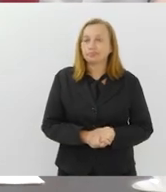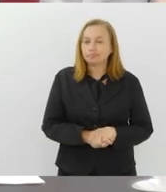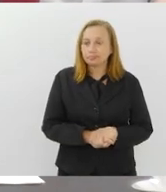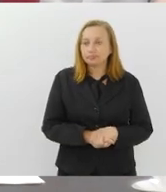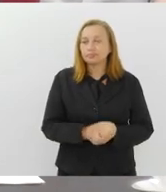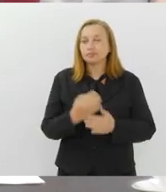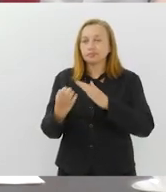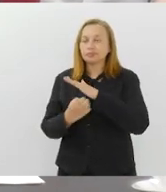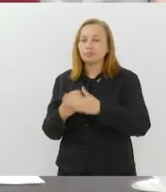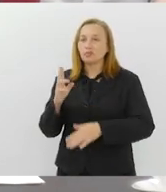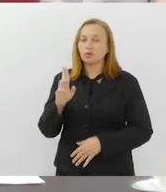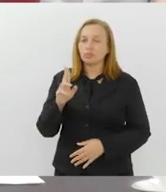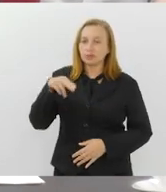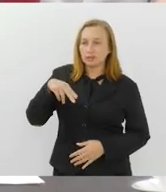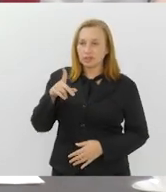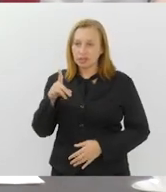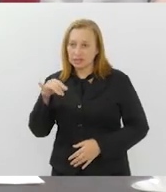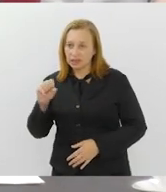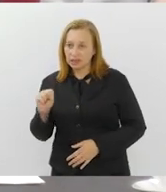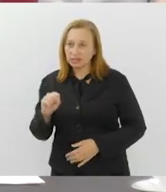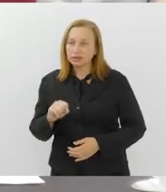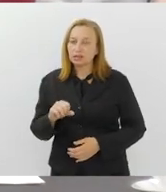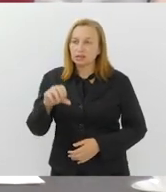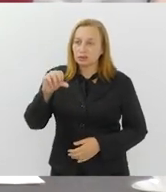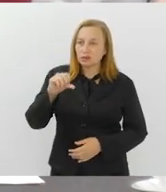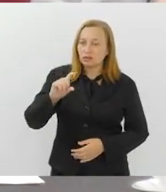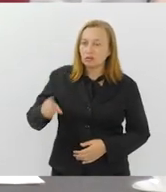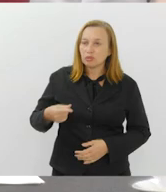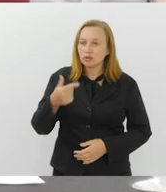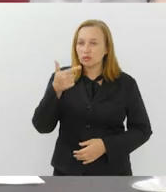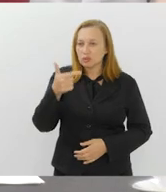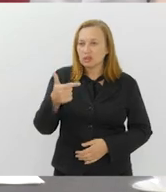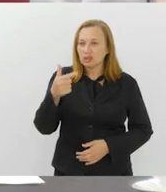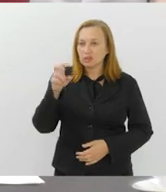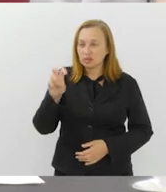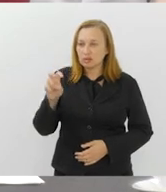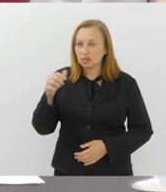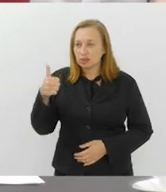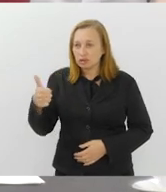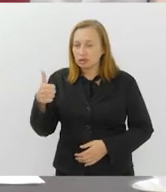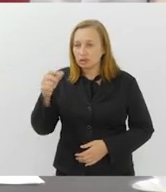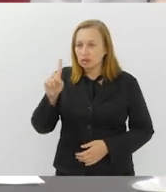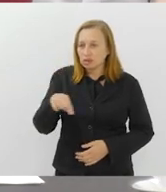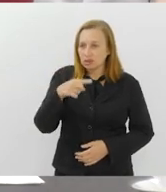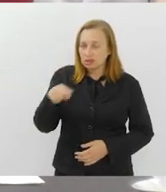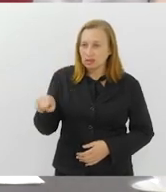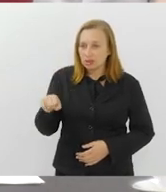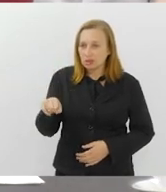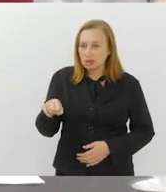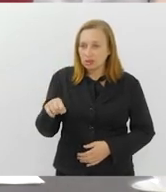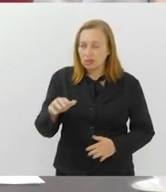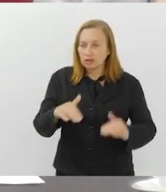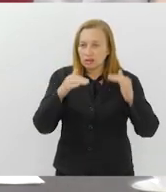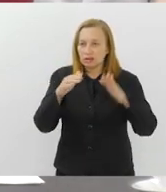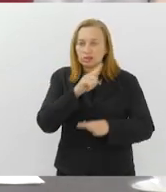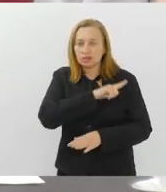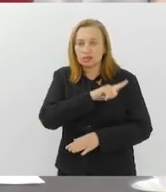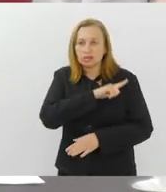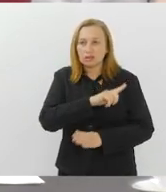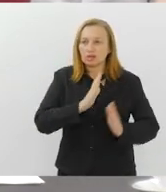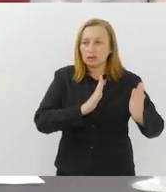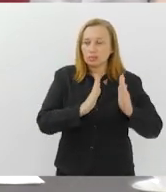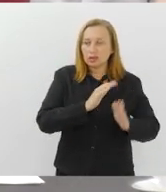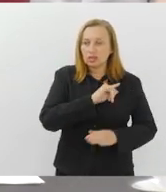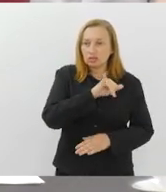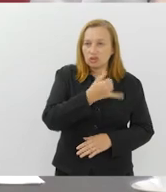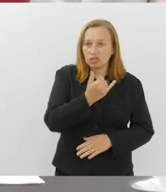da Unidas, coisa de 9.251 cancelamentos na modalidade de autogestão, no período de janeiro a maio